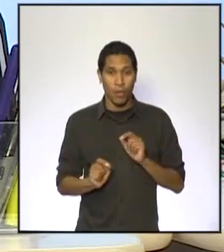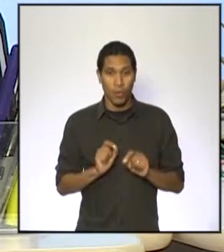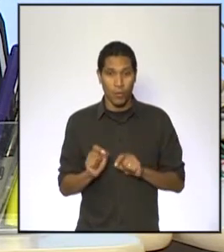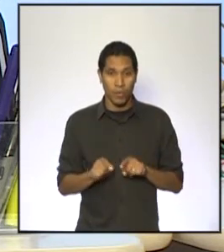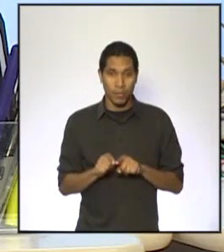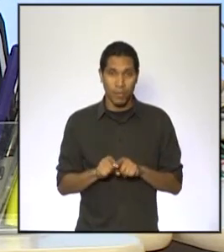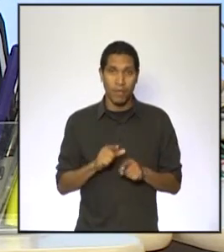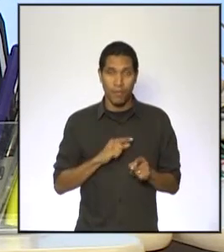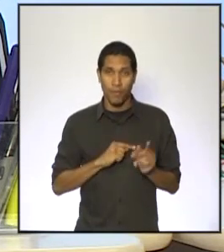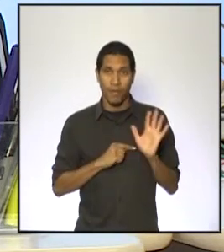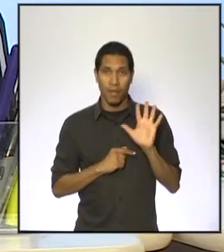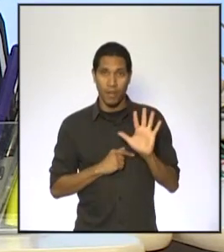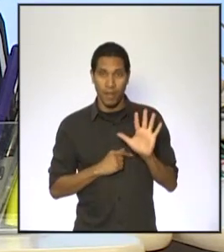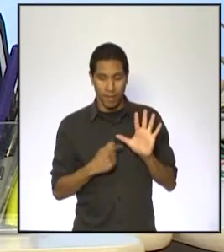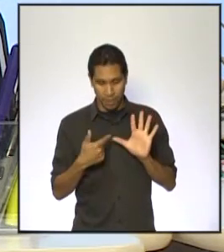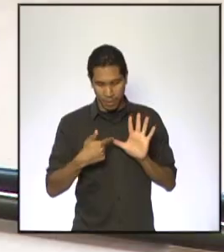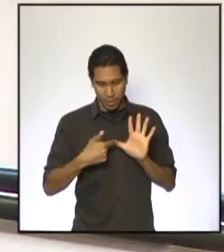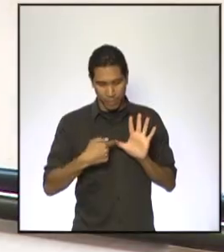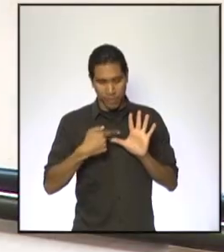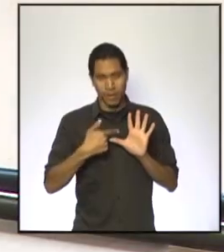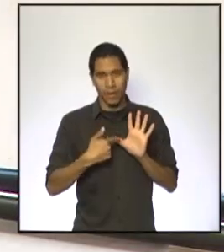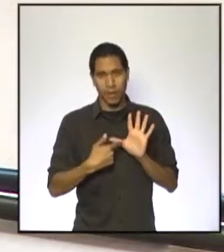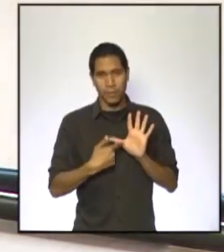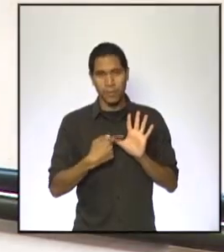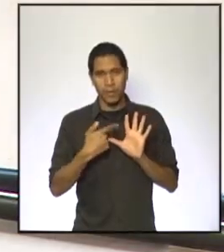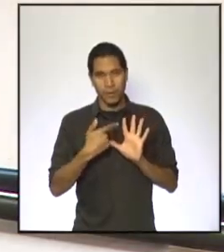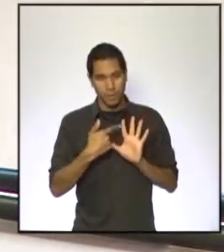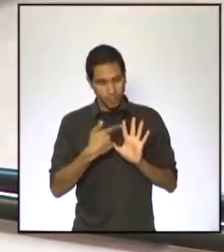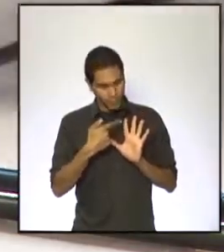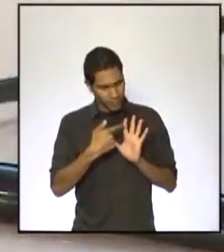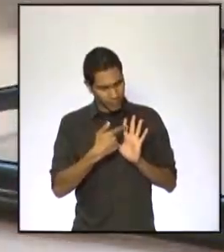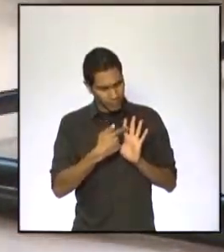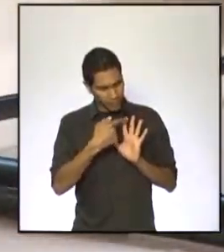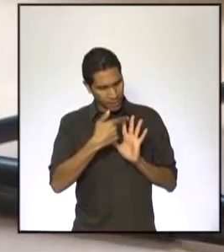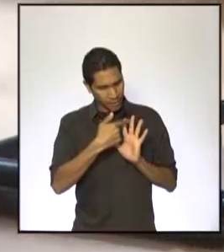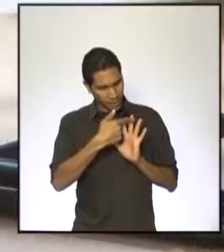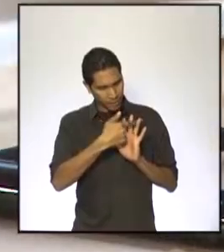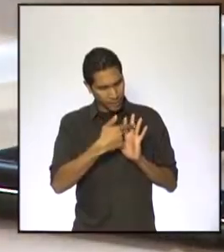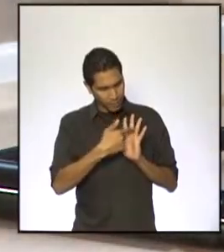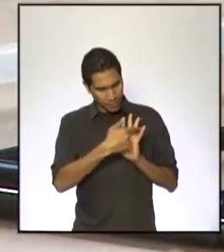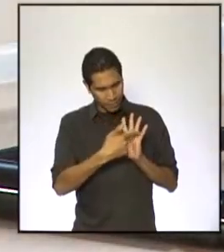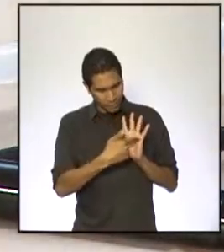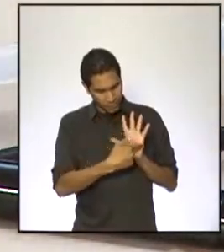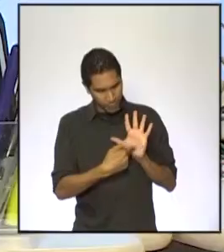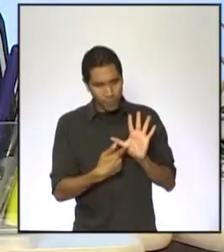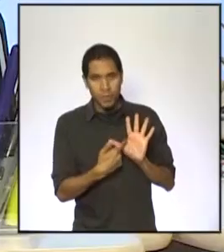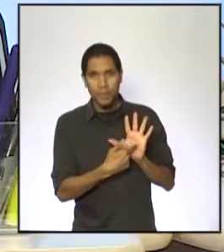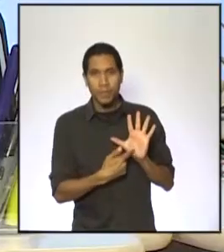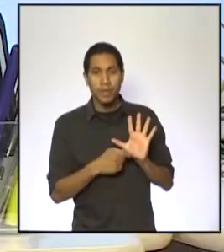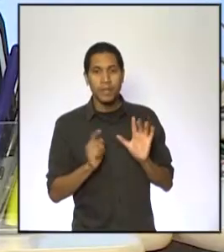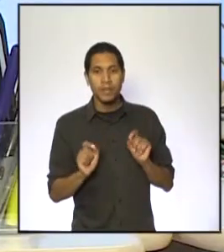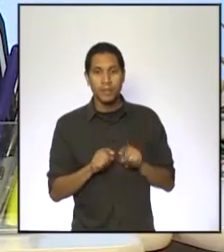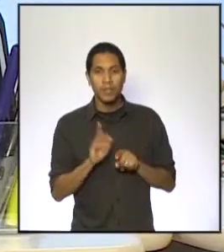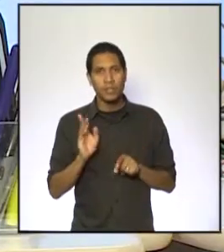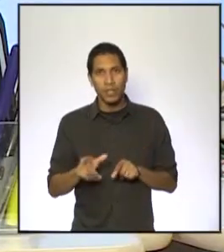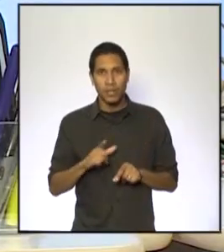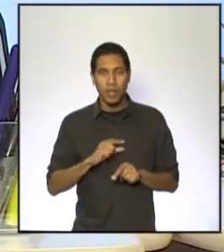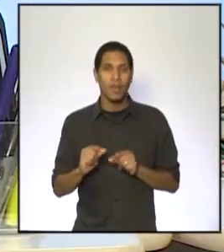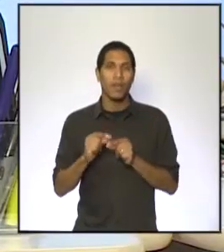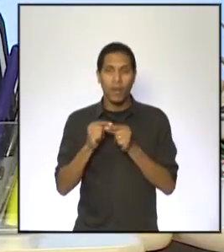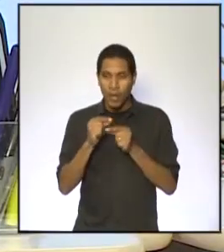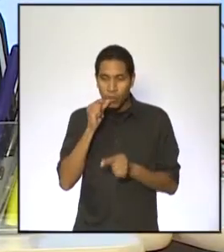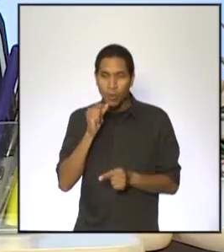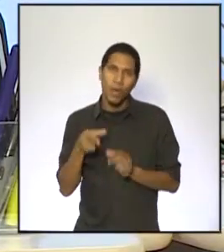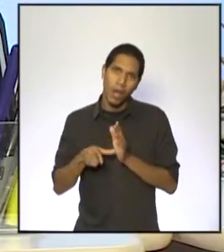vou marcar com a cola quente e já vou, então, imediatamente colocando os pedacinhos que eu já